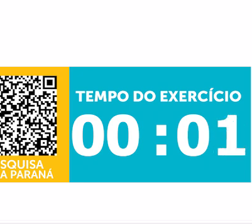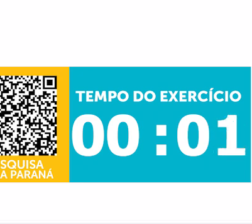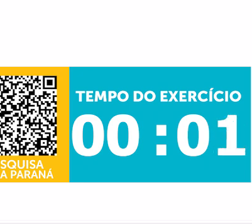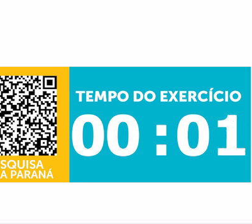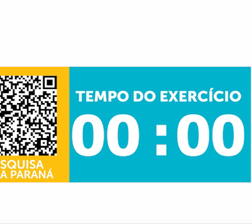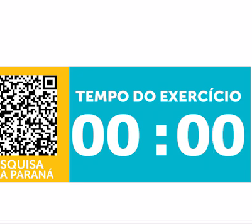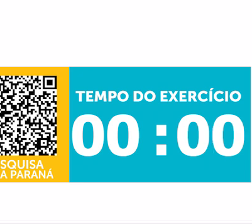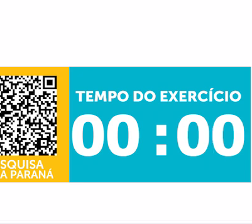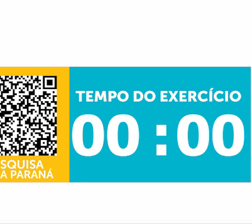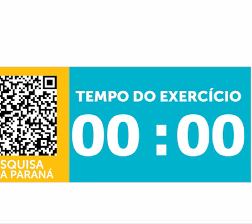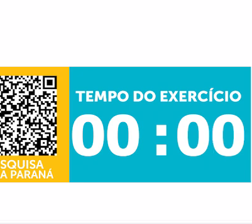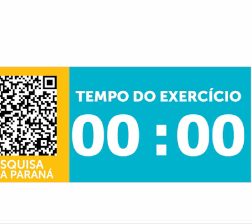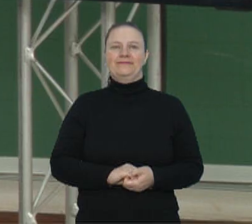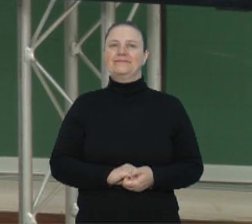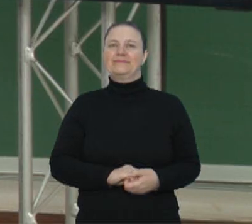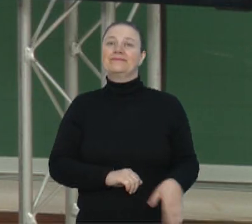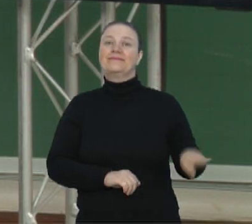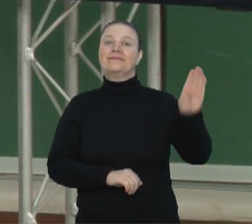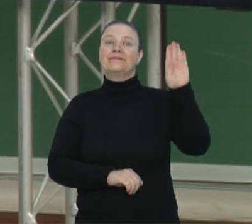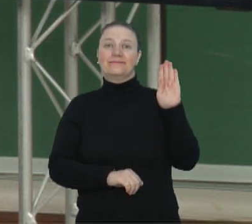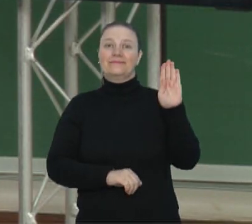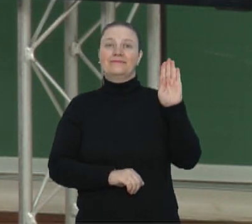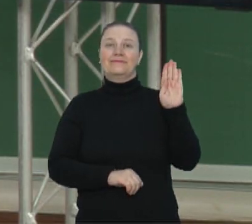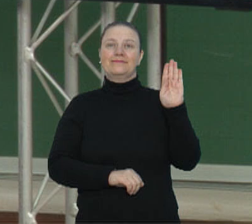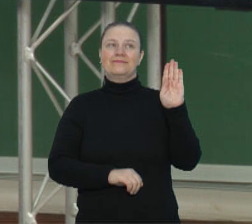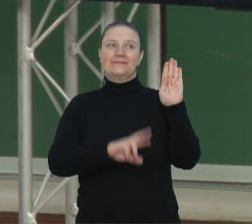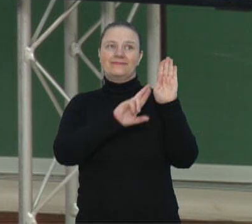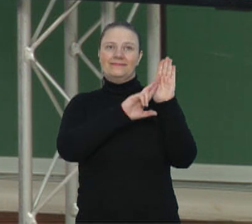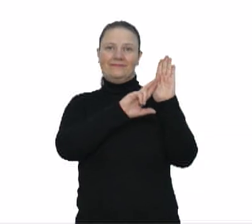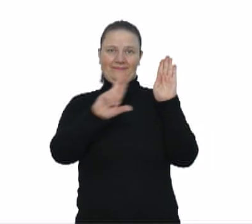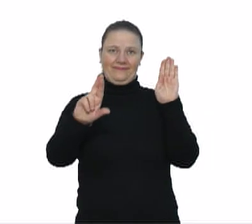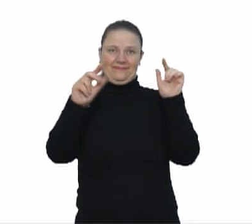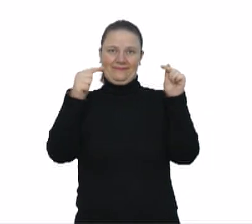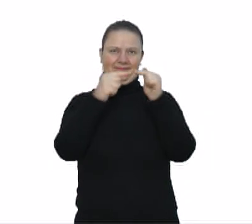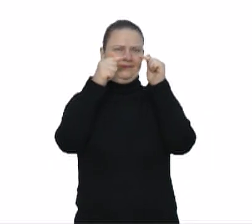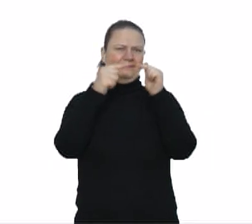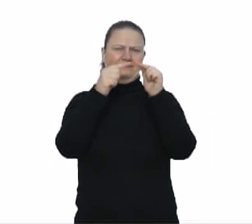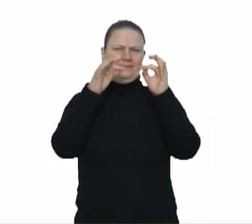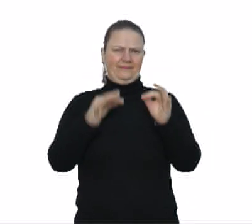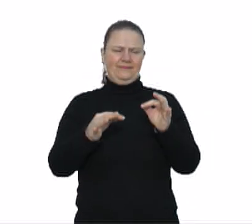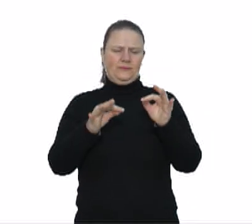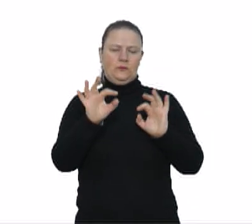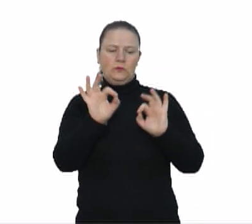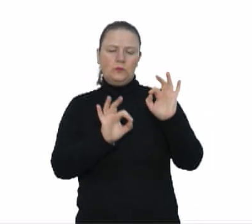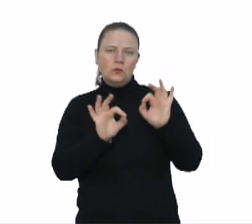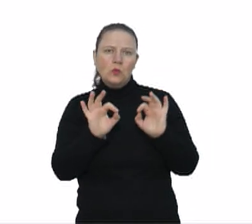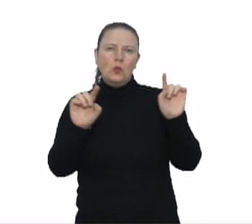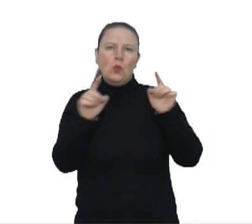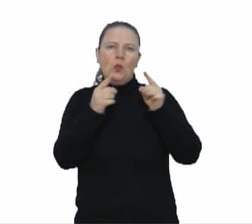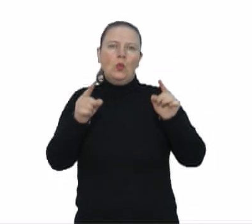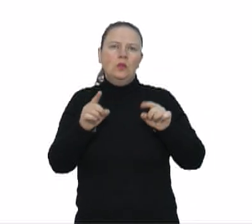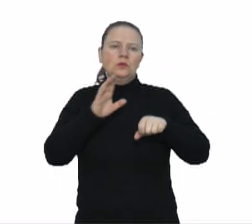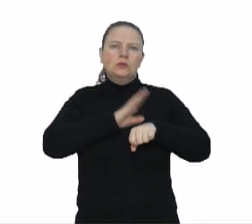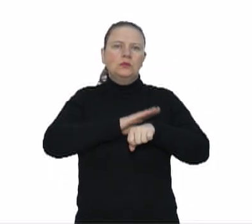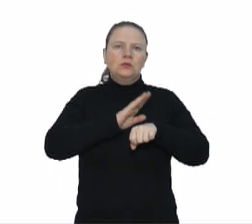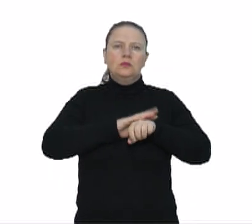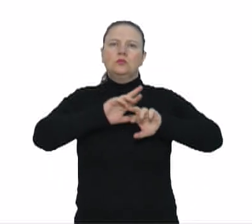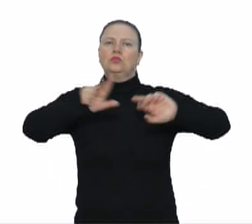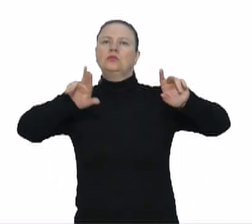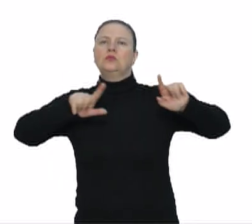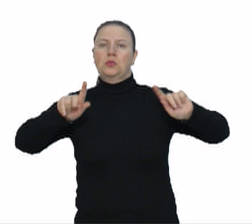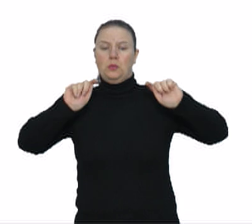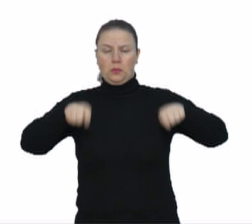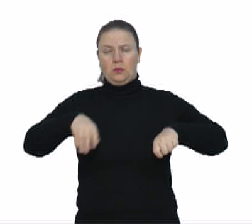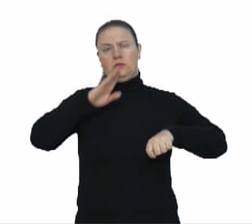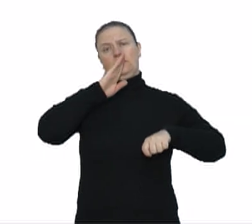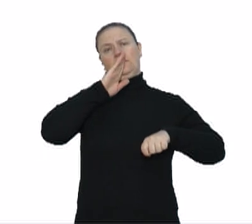A alternativa correta é a organização de sons com durações diferentes, que podem ou não incluir